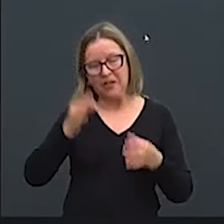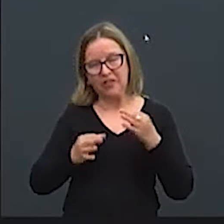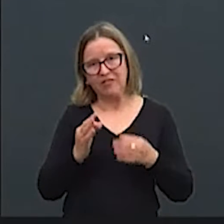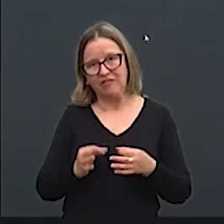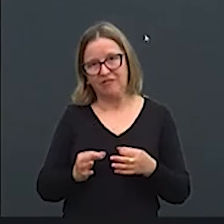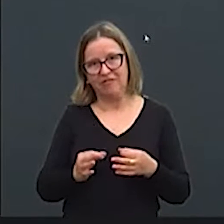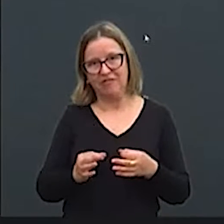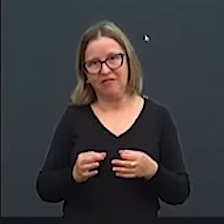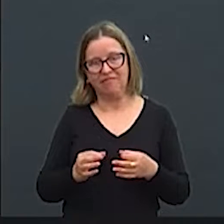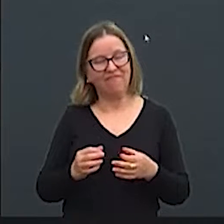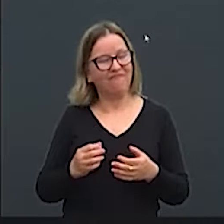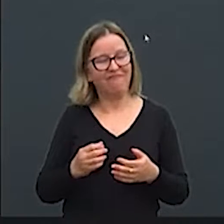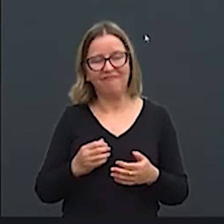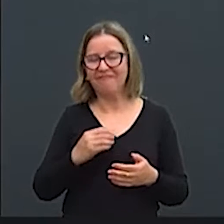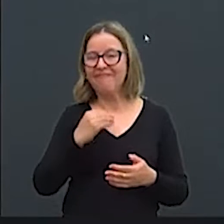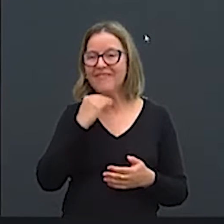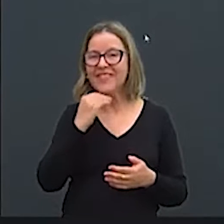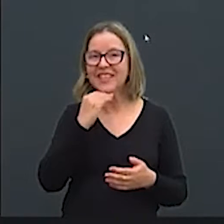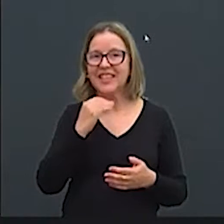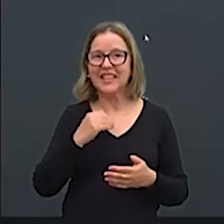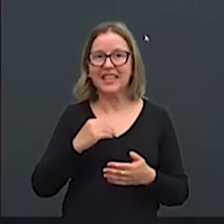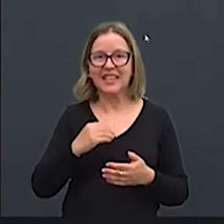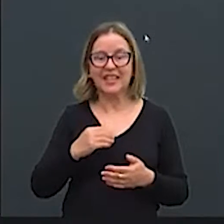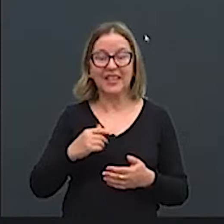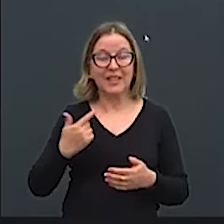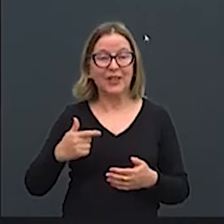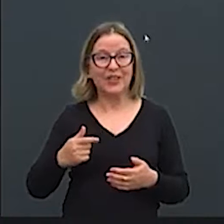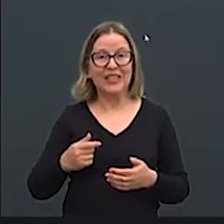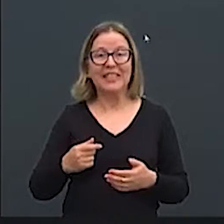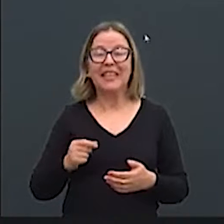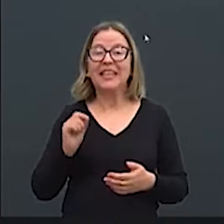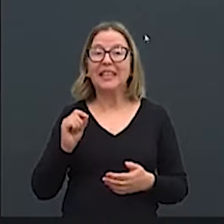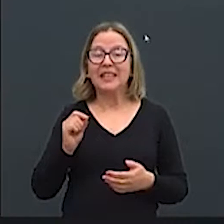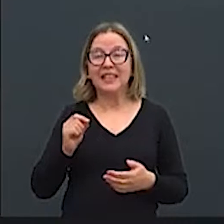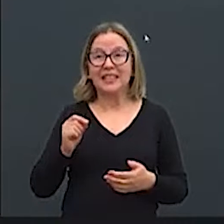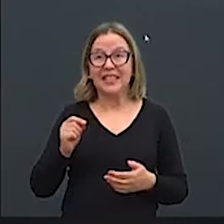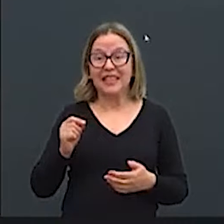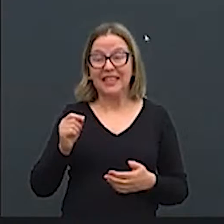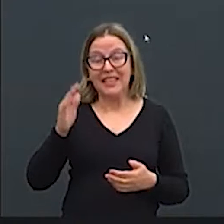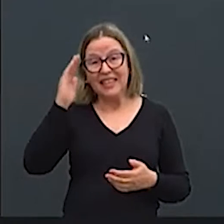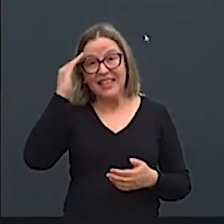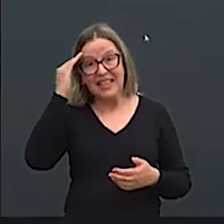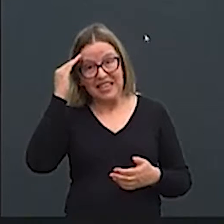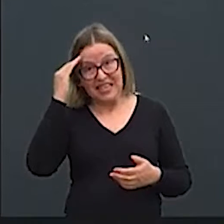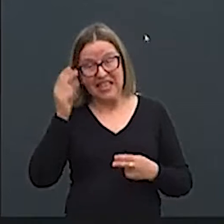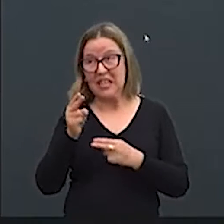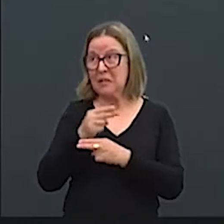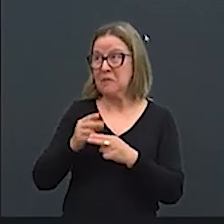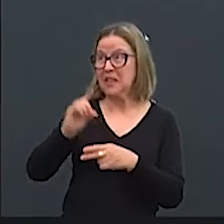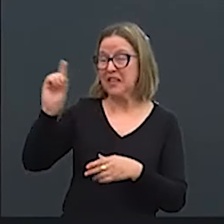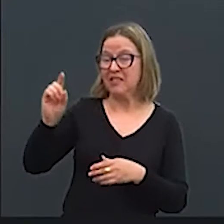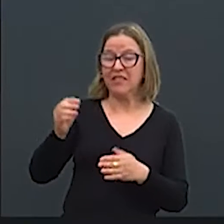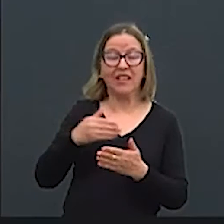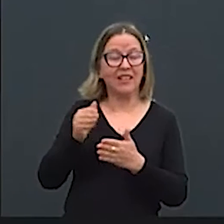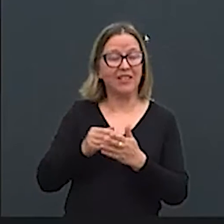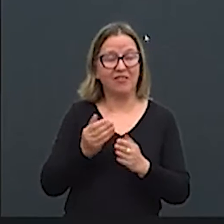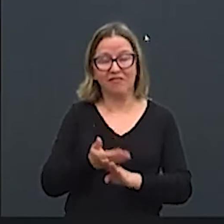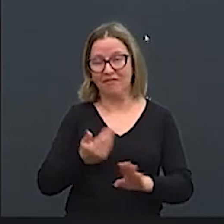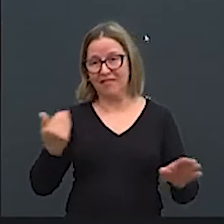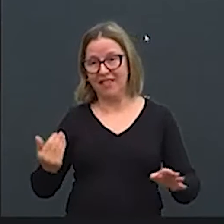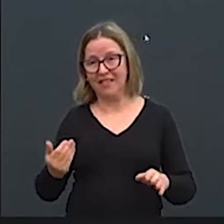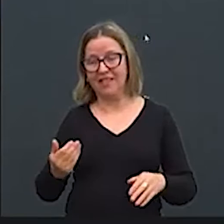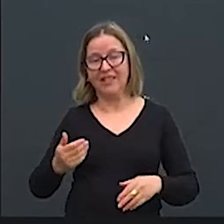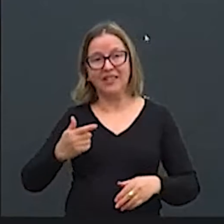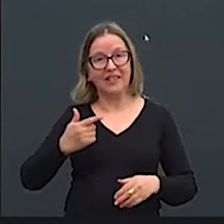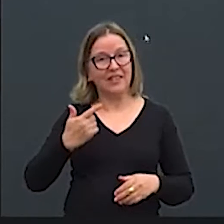quem busque a Deus. Todos se extraviaram, e a uma se fizeram inúteis. Não há quem faça o bem,